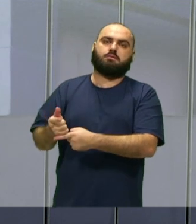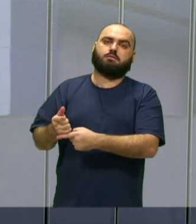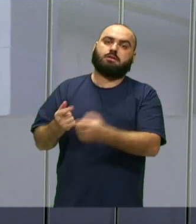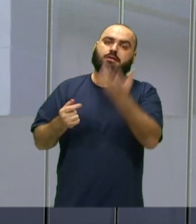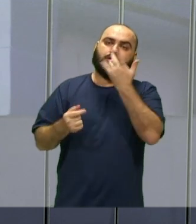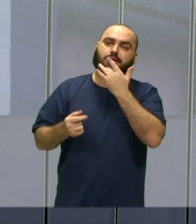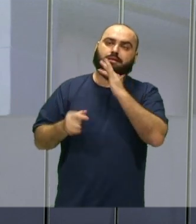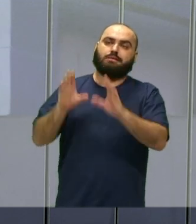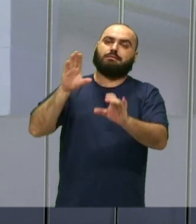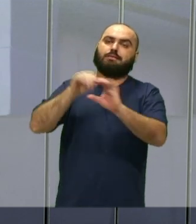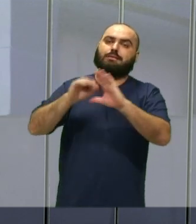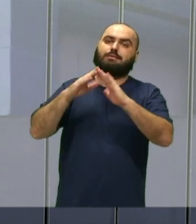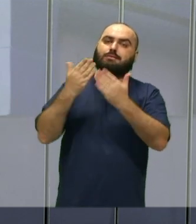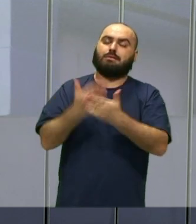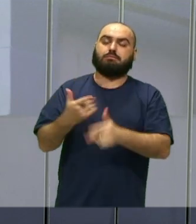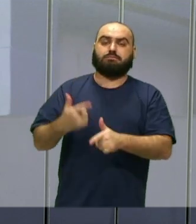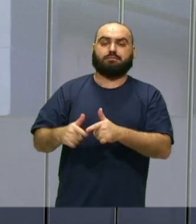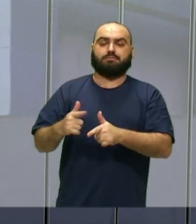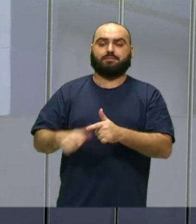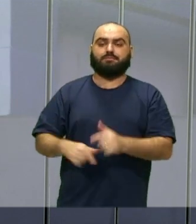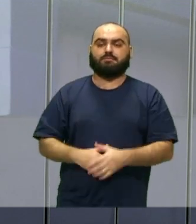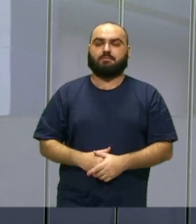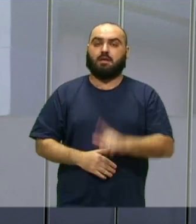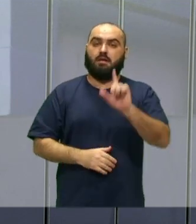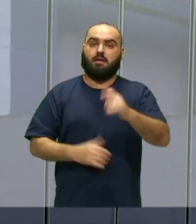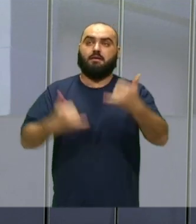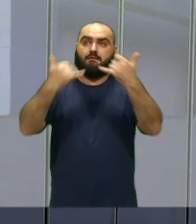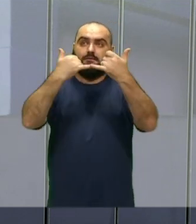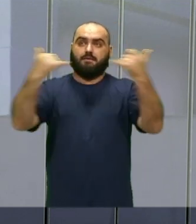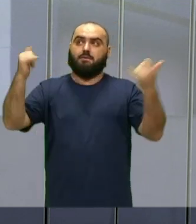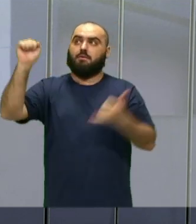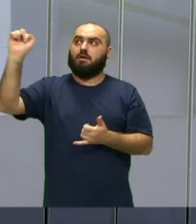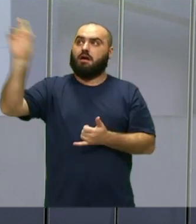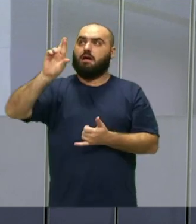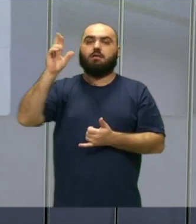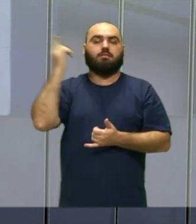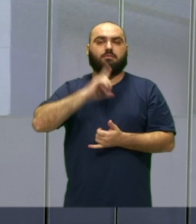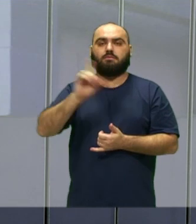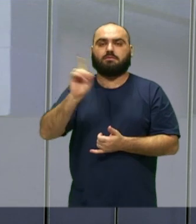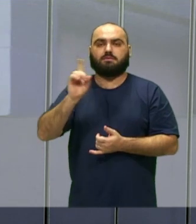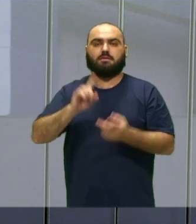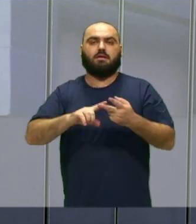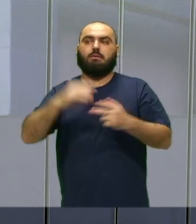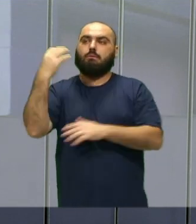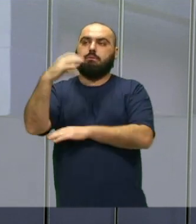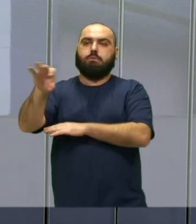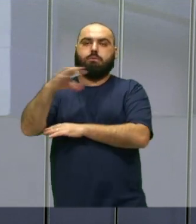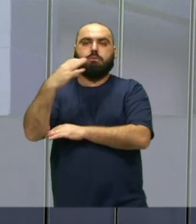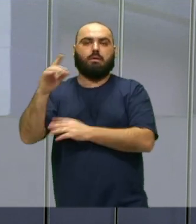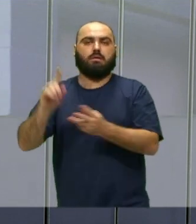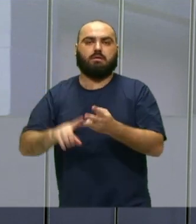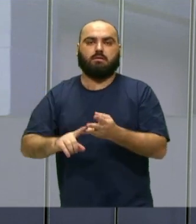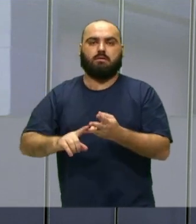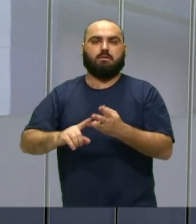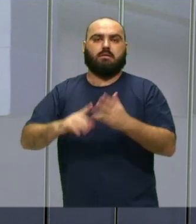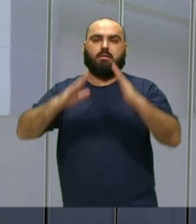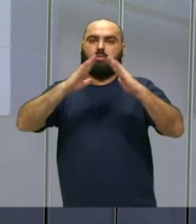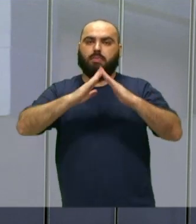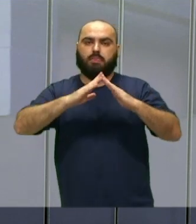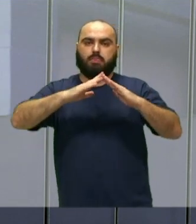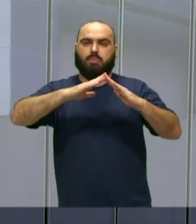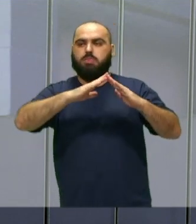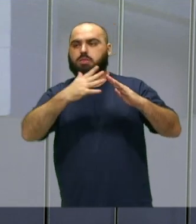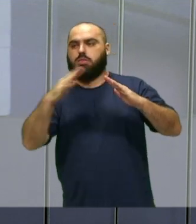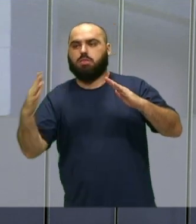né? Porque vem desde questão de fiação, de não ligar ar-condicionado, ventilador, vem desde destelhamento, chuva dentro